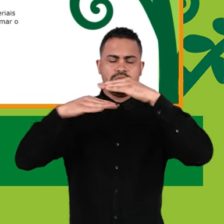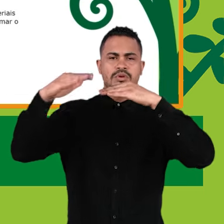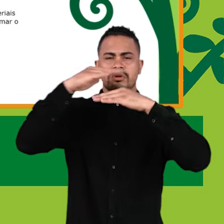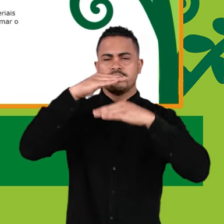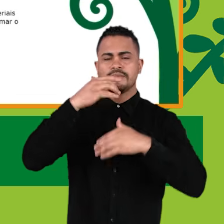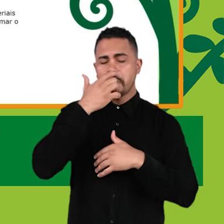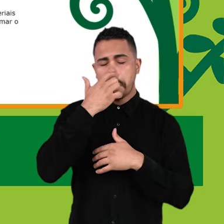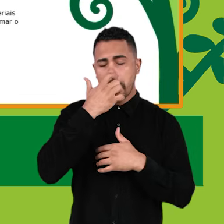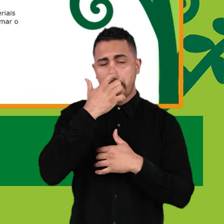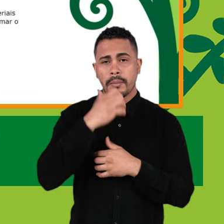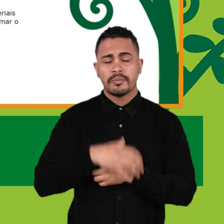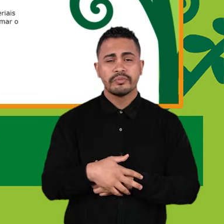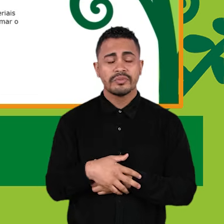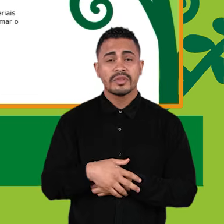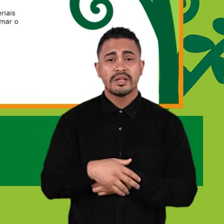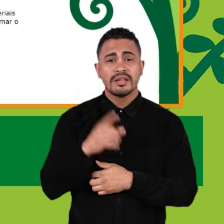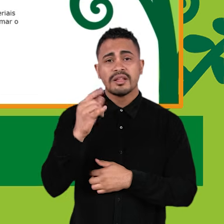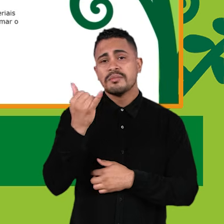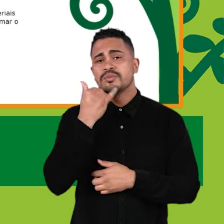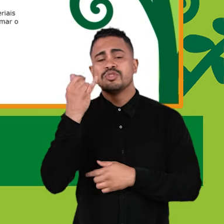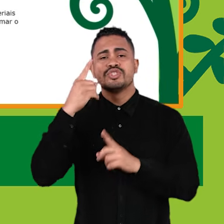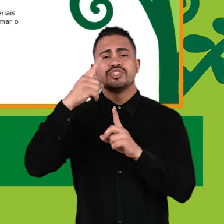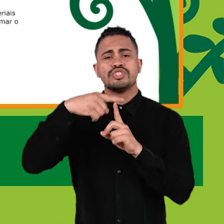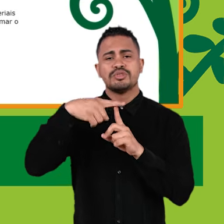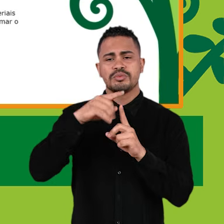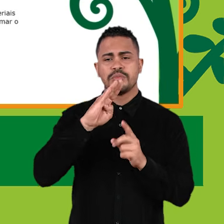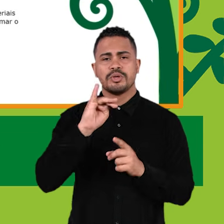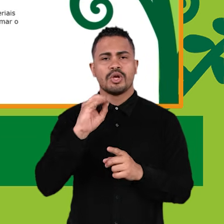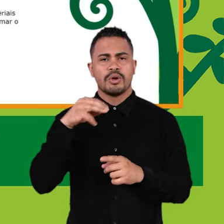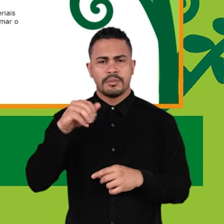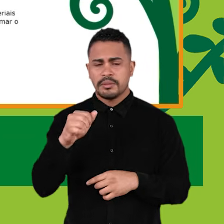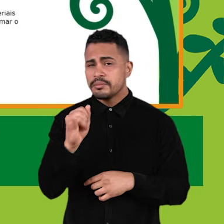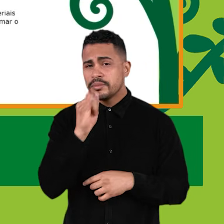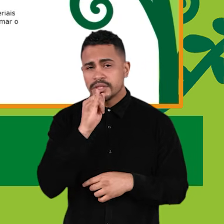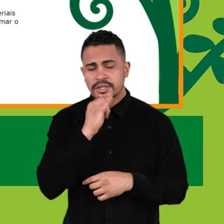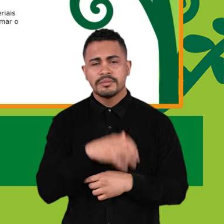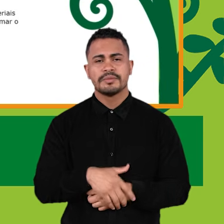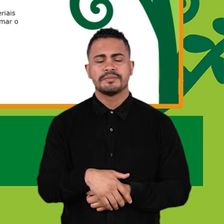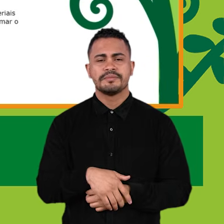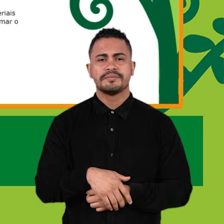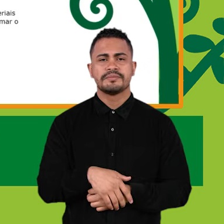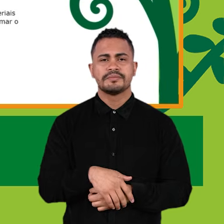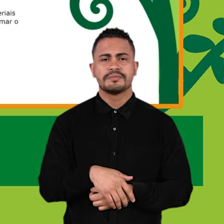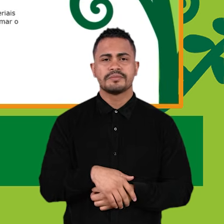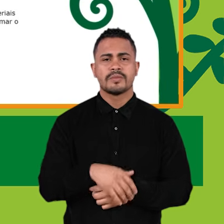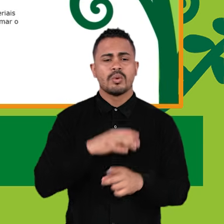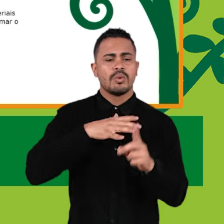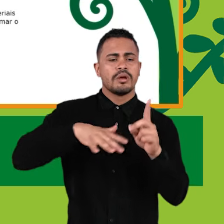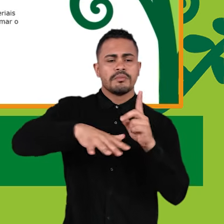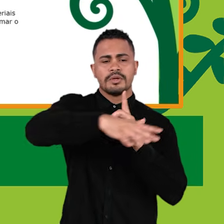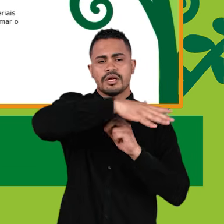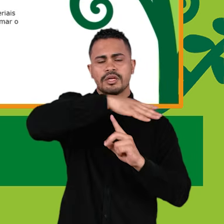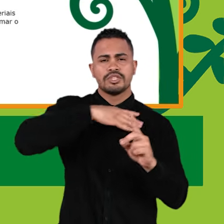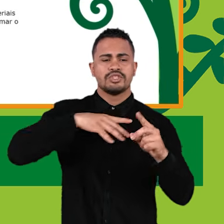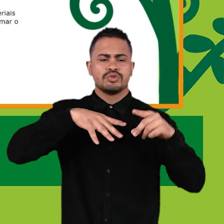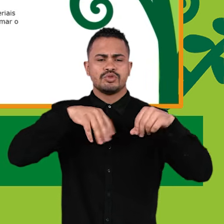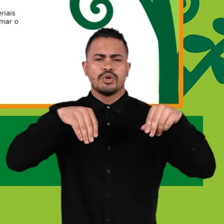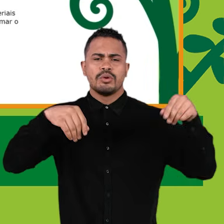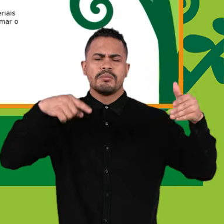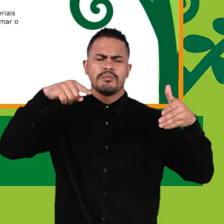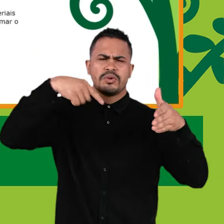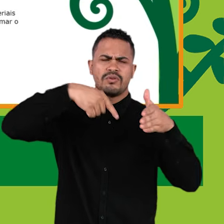fator preponderante para o tipo de biomas. Por exemplo, se você tem um ambiente com um